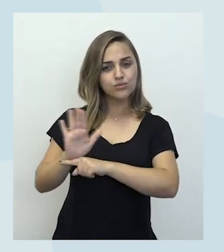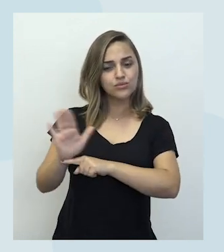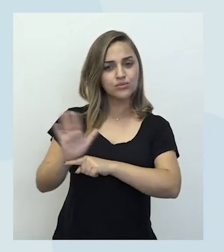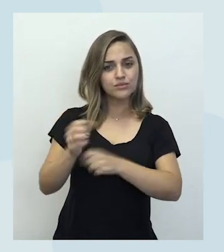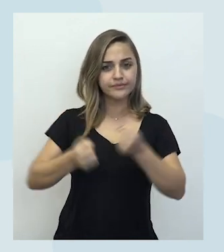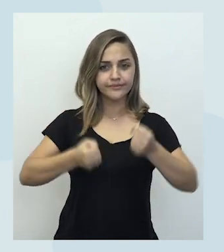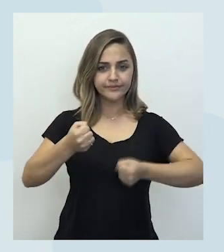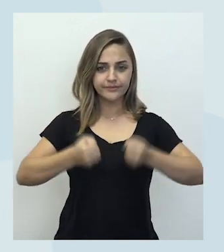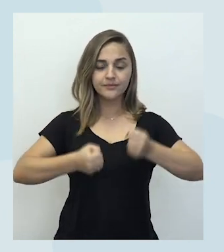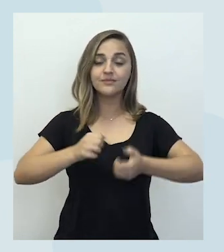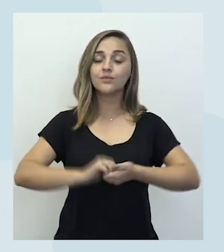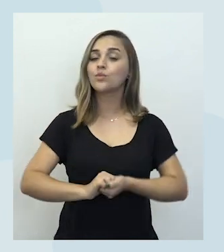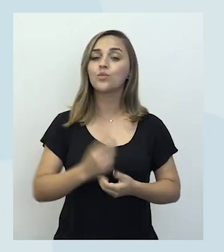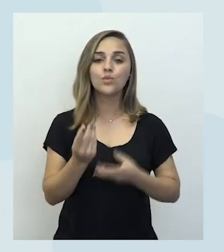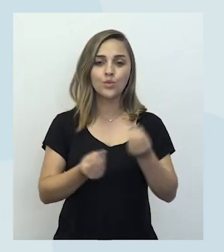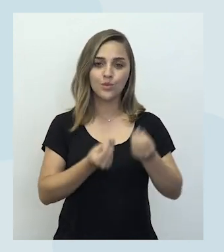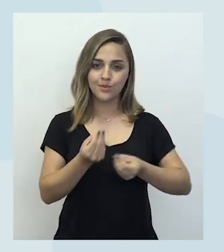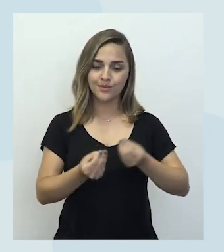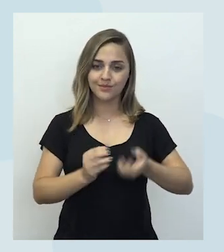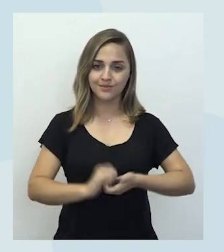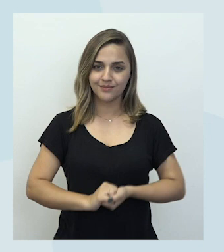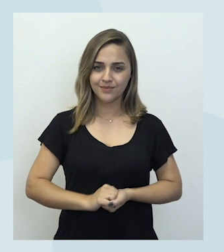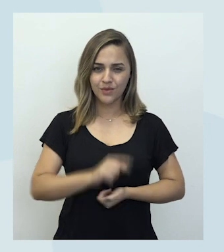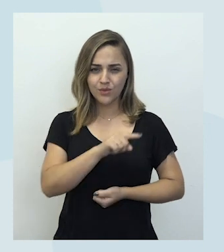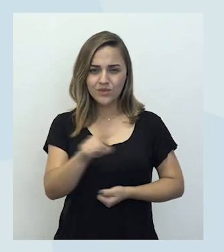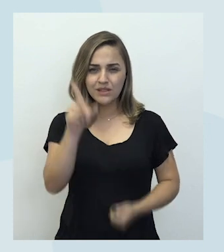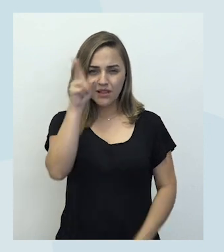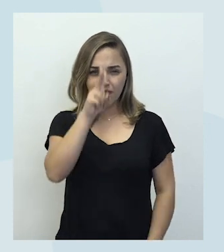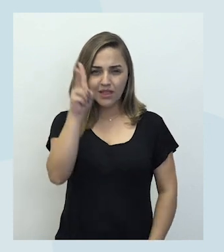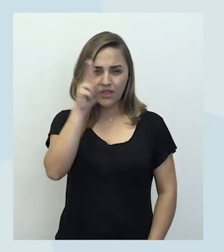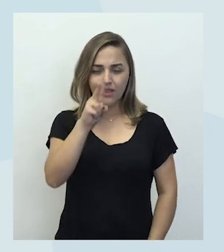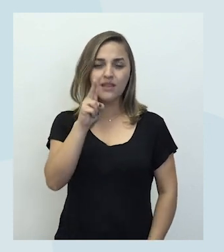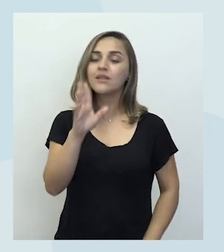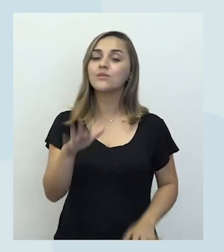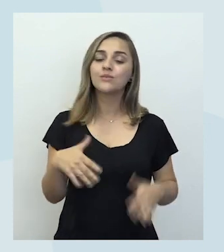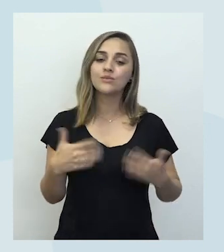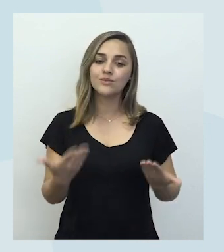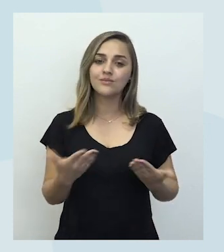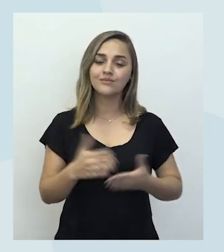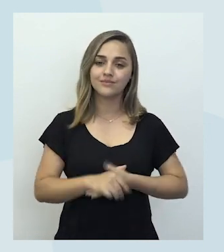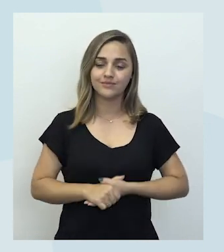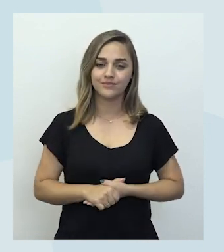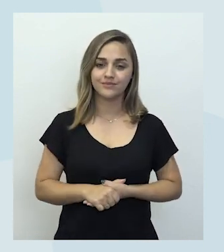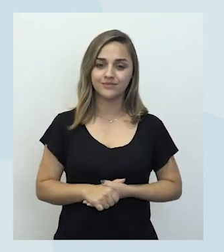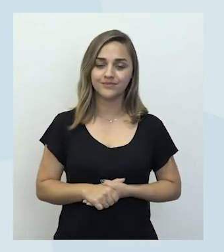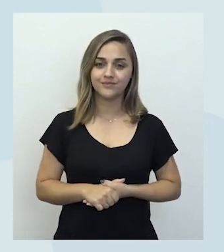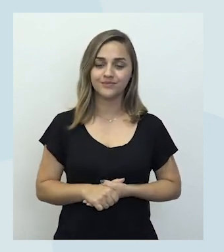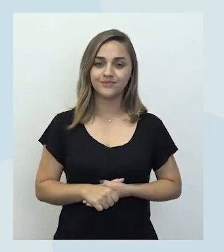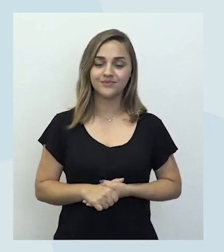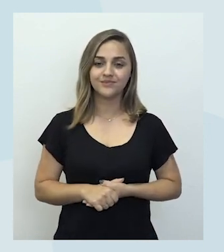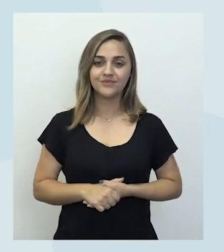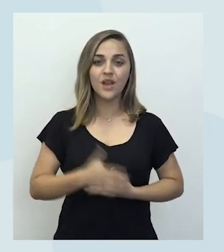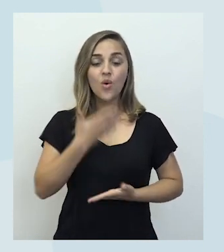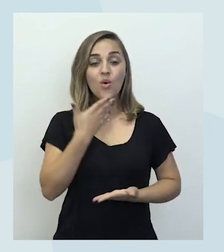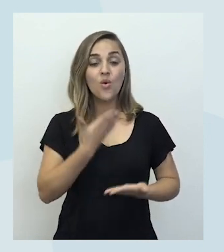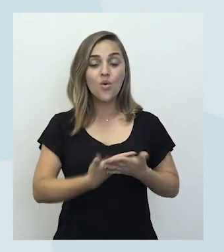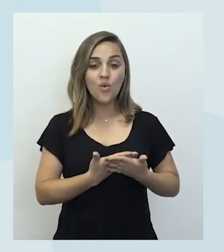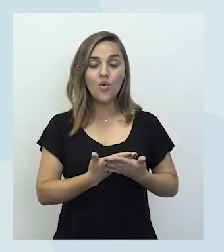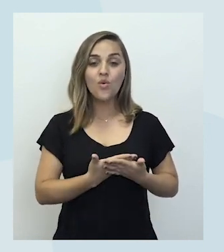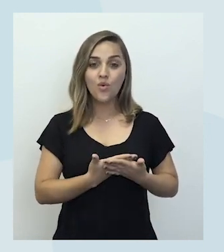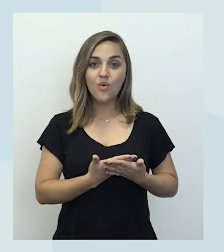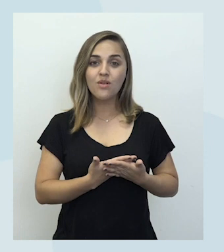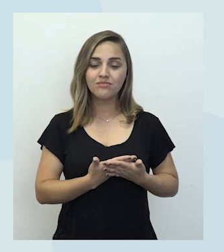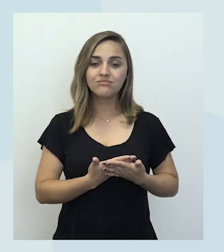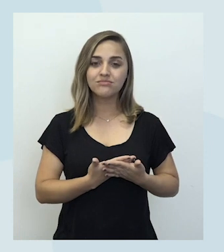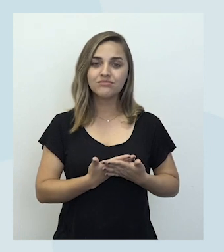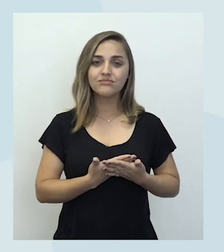vai acontecer o evento? Vocês se lembram aí? Eu lembro bastante coisa. O que você está lembrando? Eu fiquei impressionado com relação a como é que vai